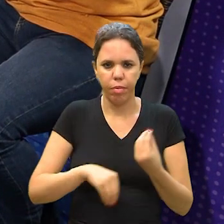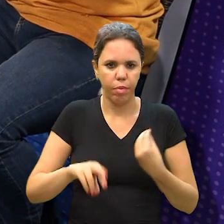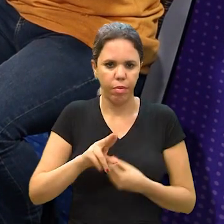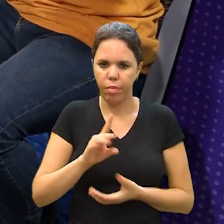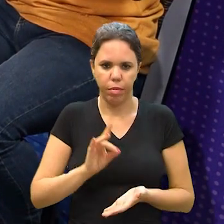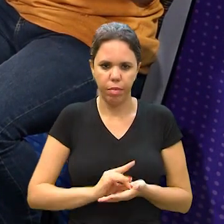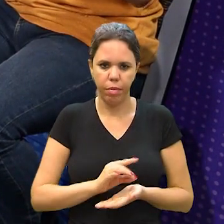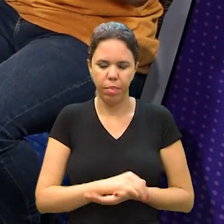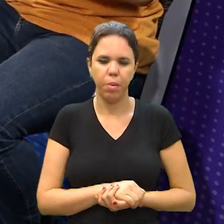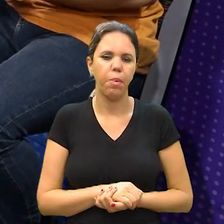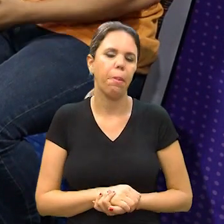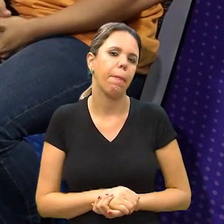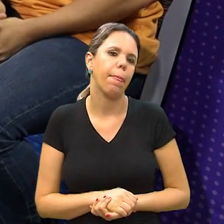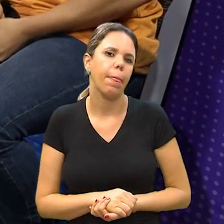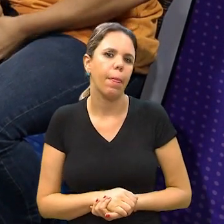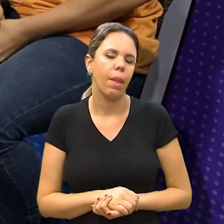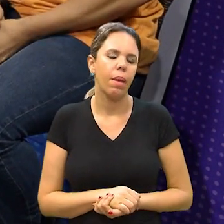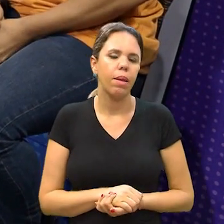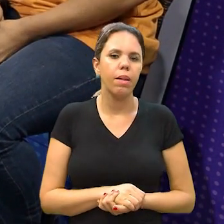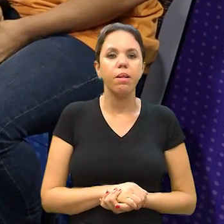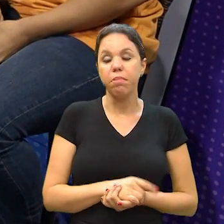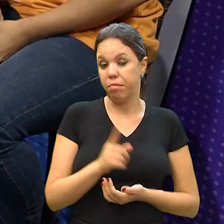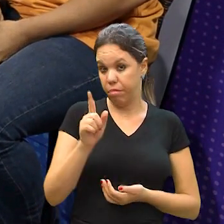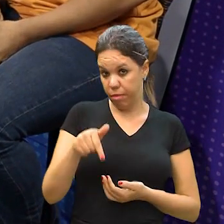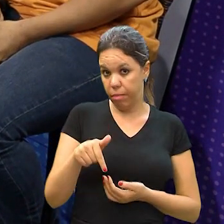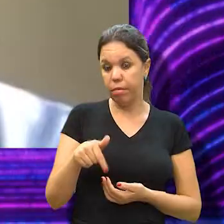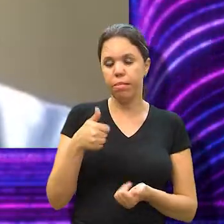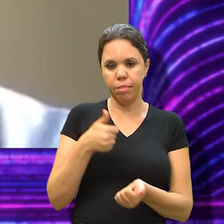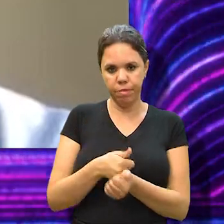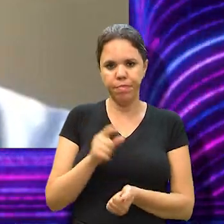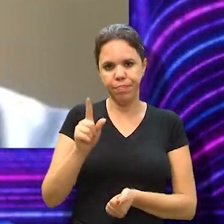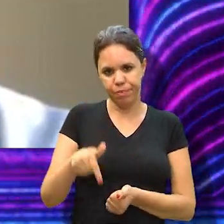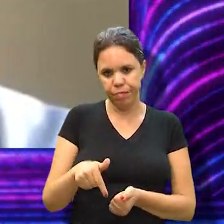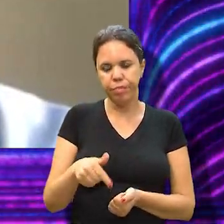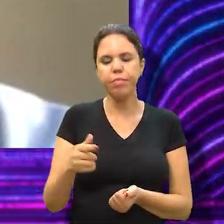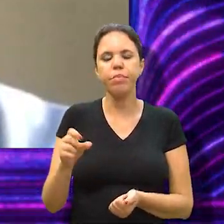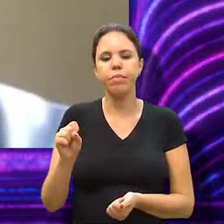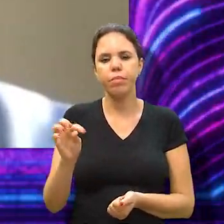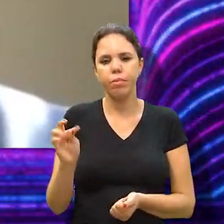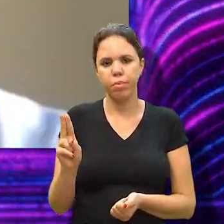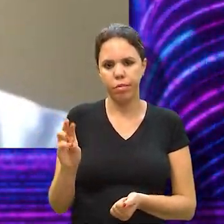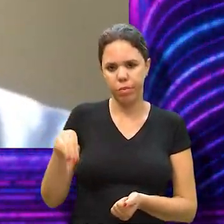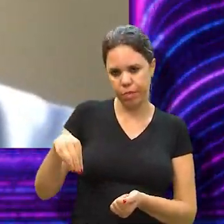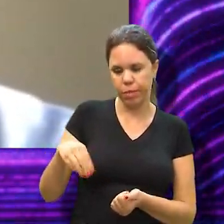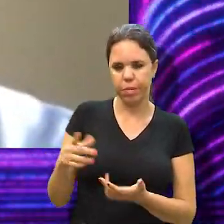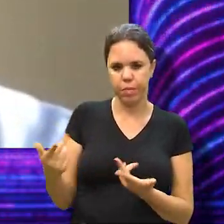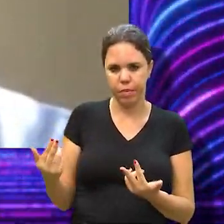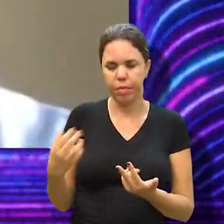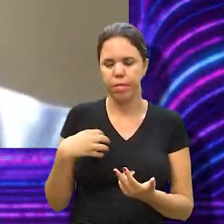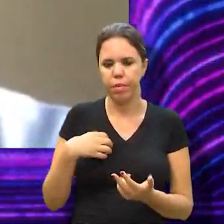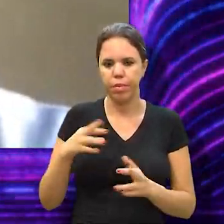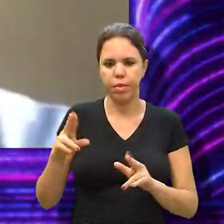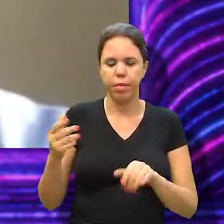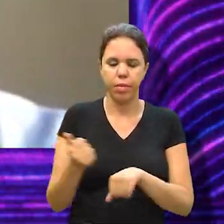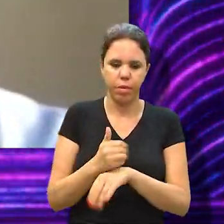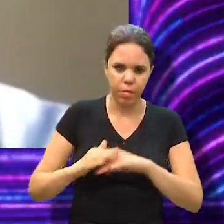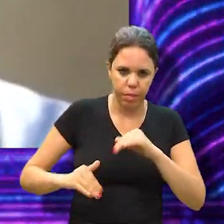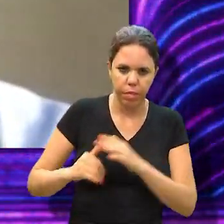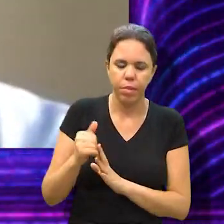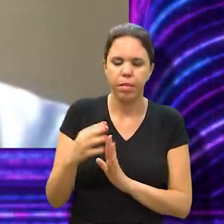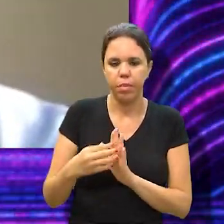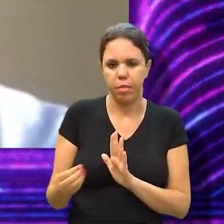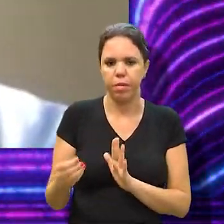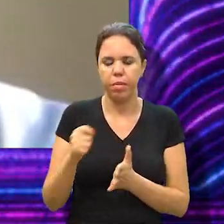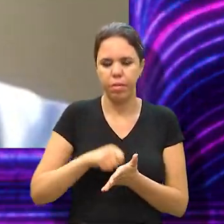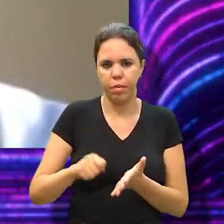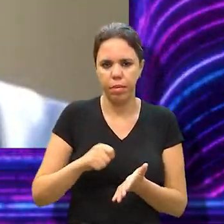elementos não reais. Isso, tá mais para Stephen King, né? Então é por isso, assim, depois que eu